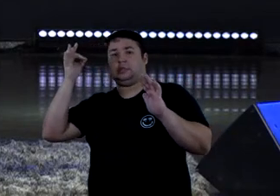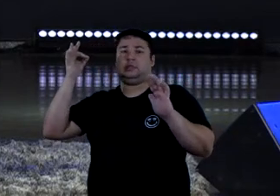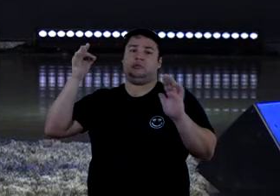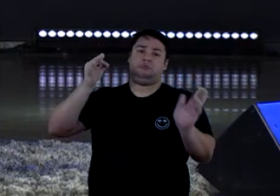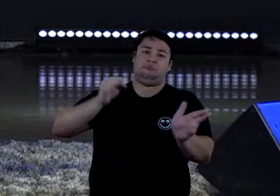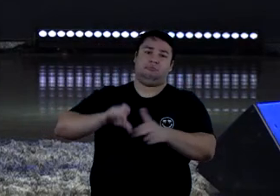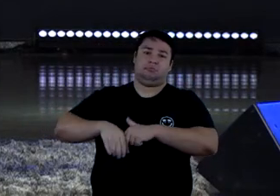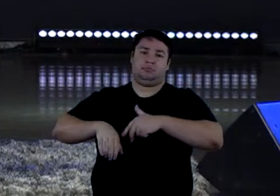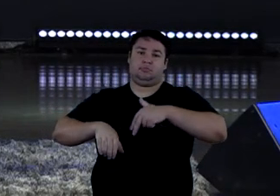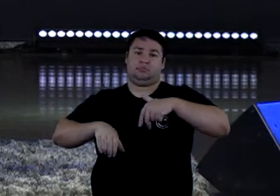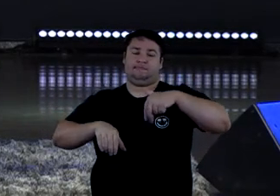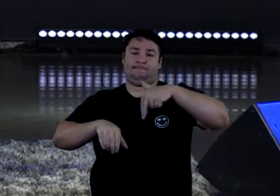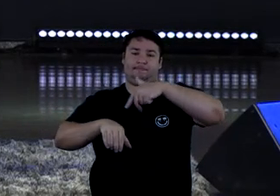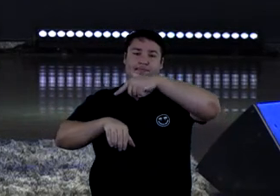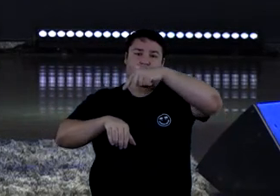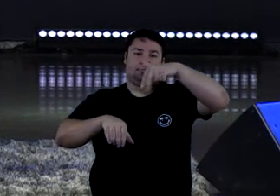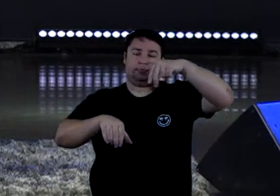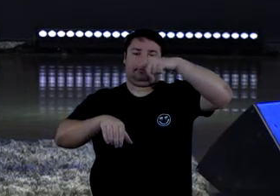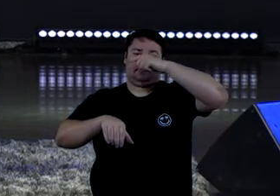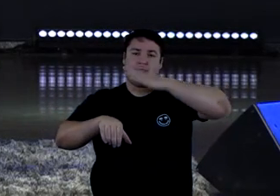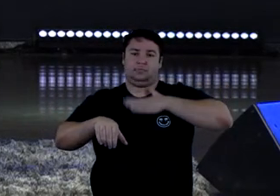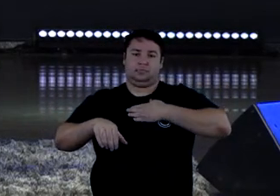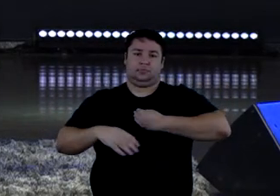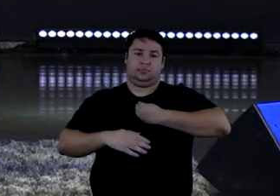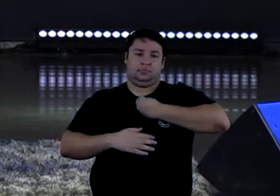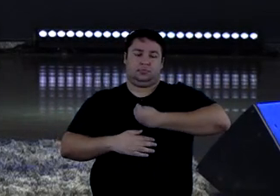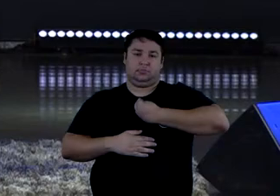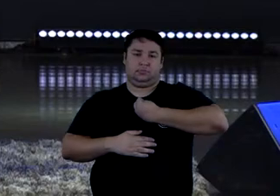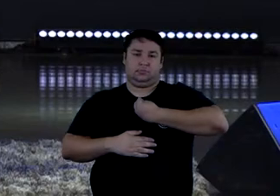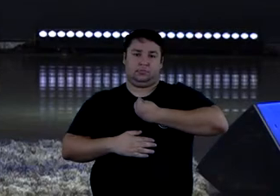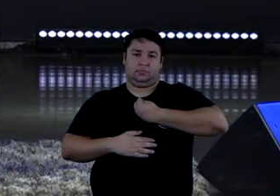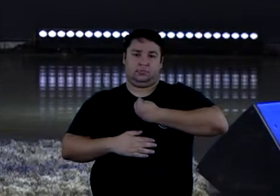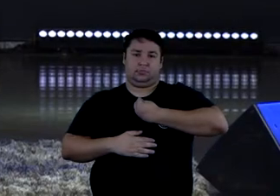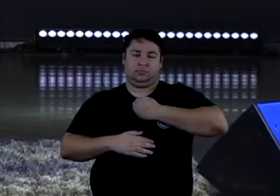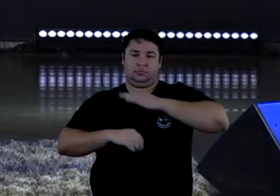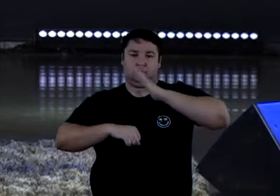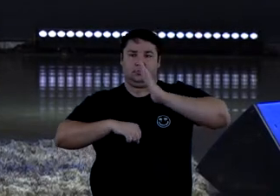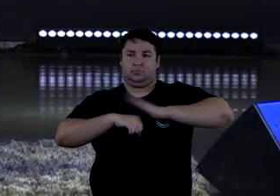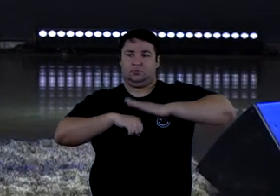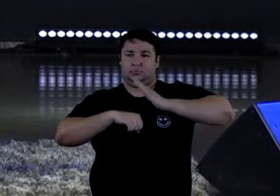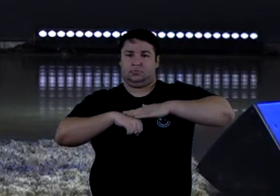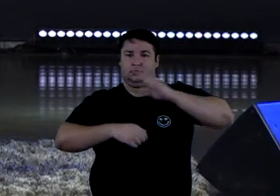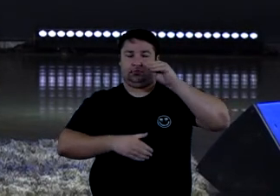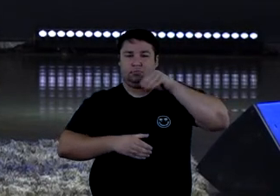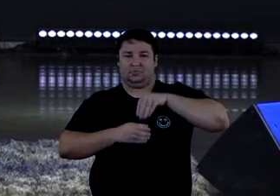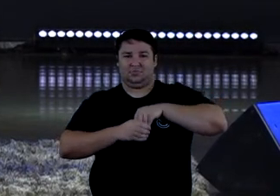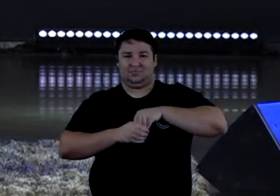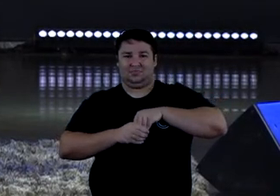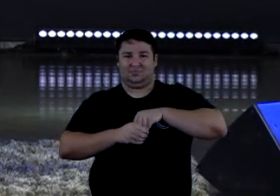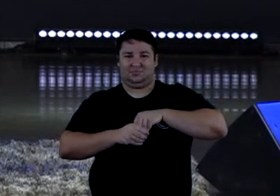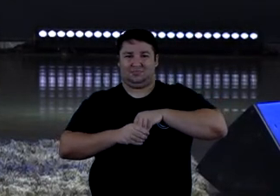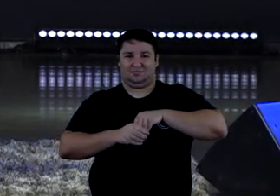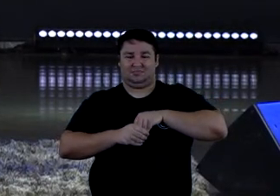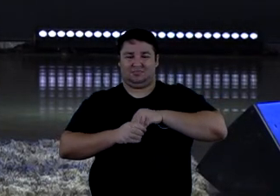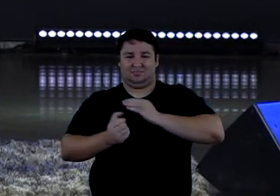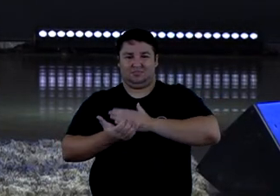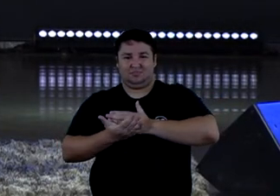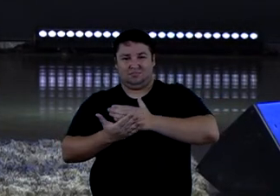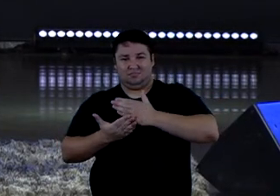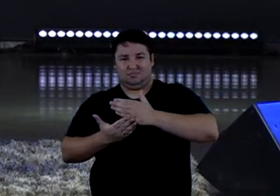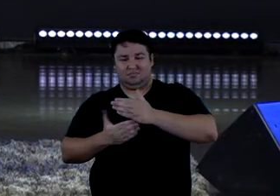ressuscitou Jesus dos mortos. Venha habitar na minha vida. Venha habitar na minha vida. Venha fazer morada em mim. Venha fazer morada em mim. E comece